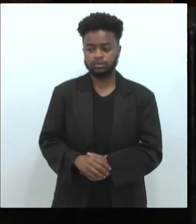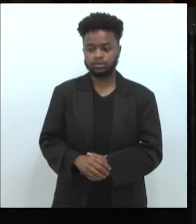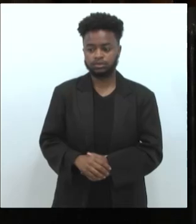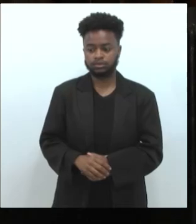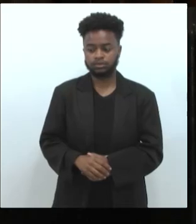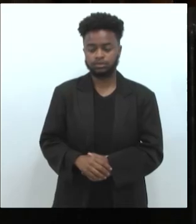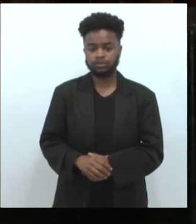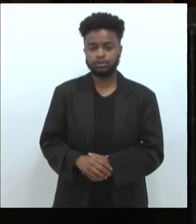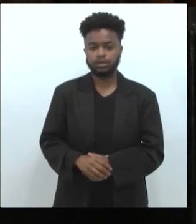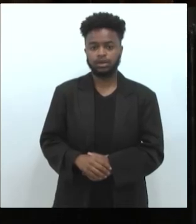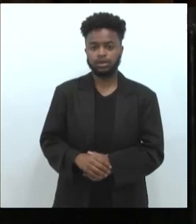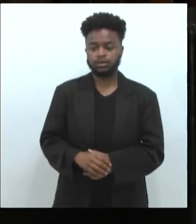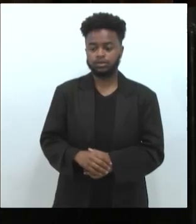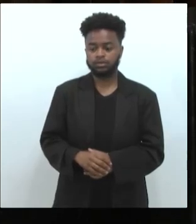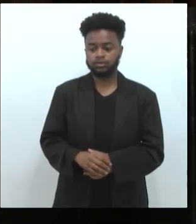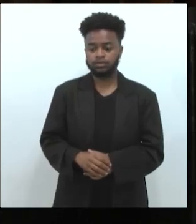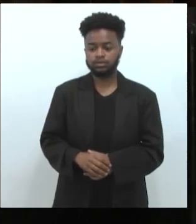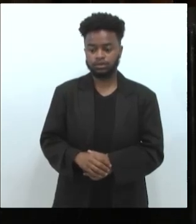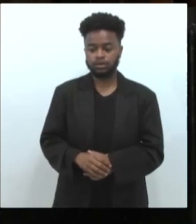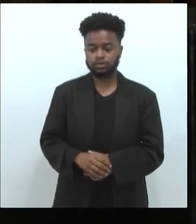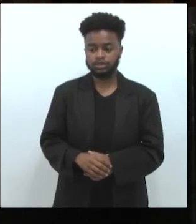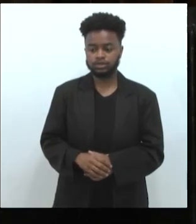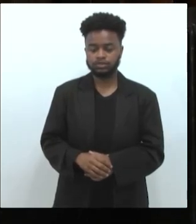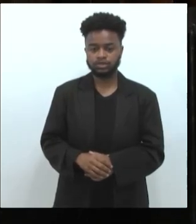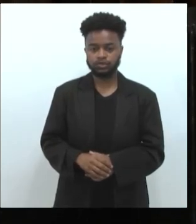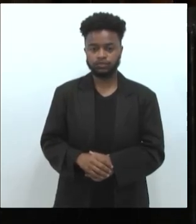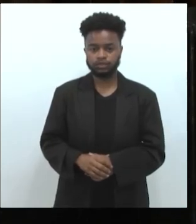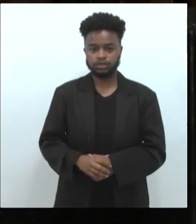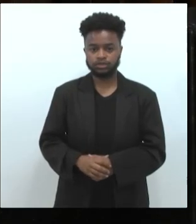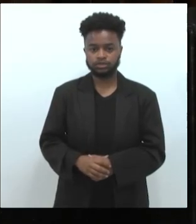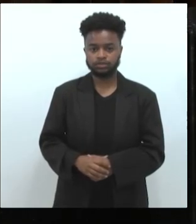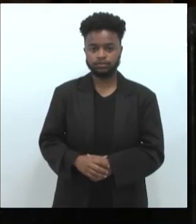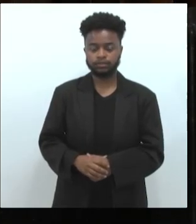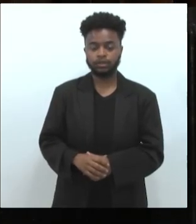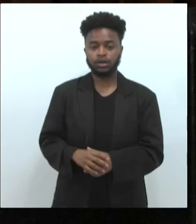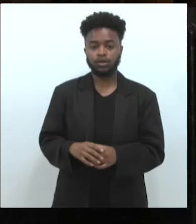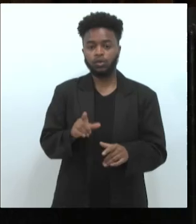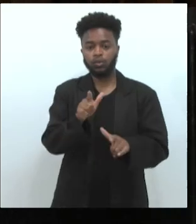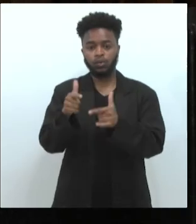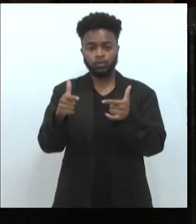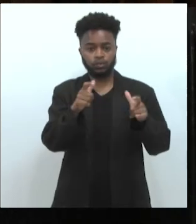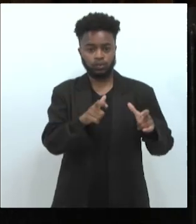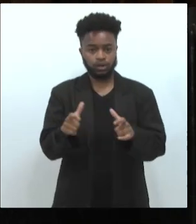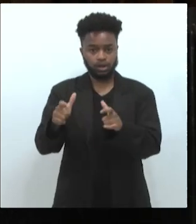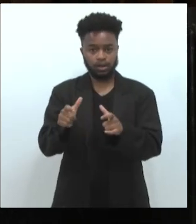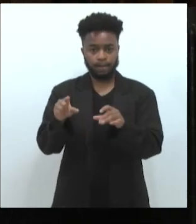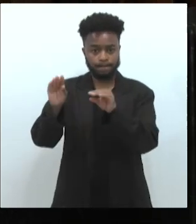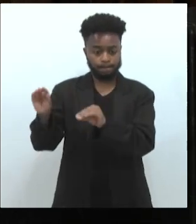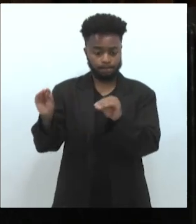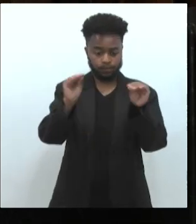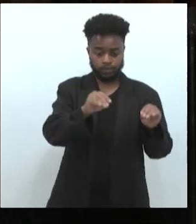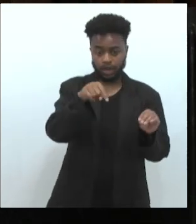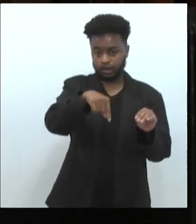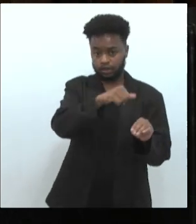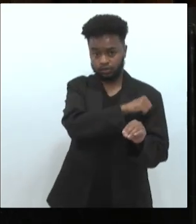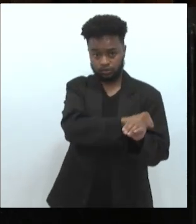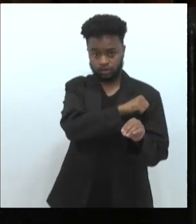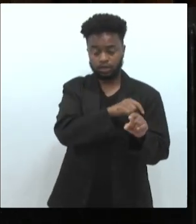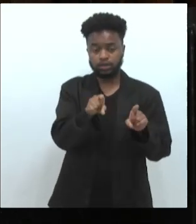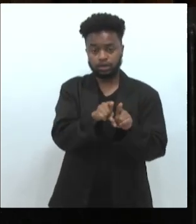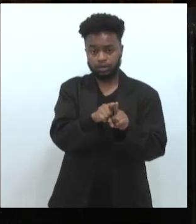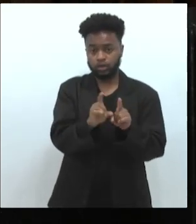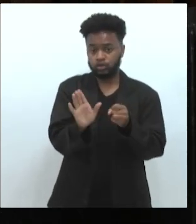de comandos, estão vindo para o Rio de Janeiro e se escondendo na